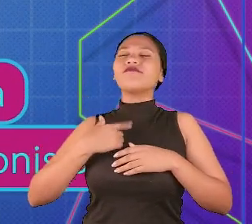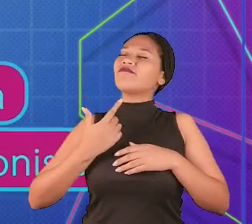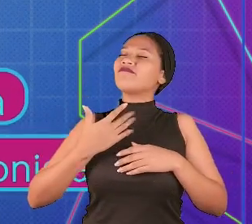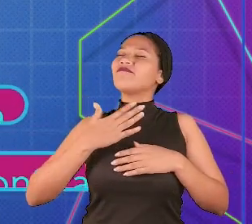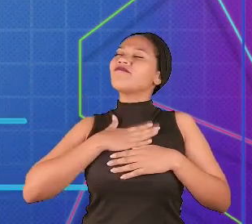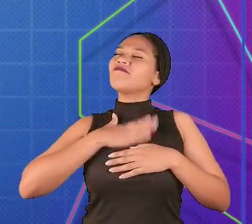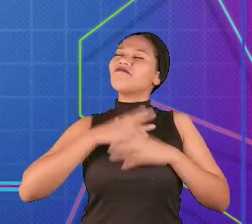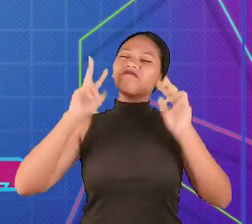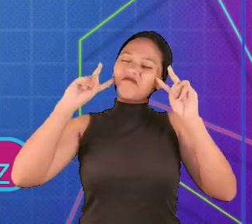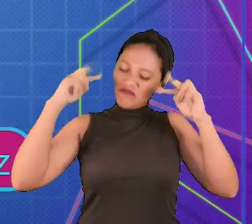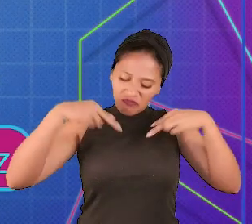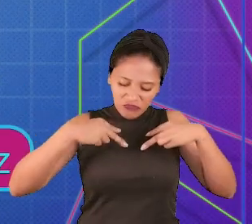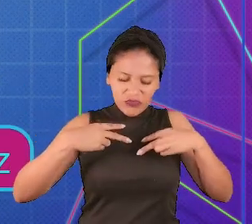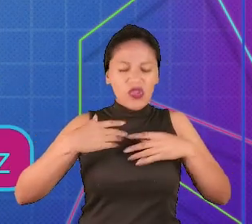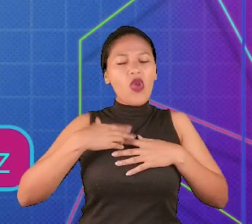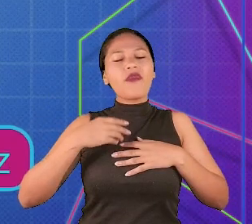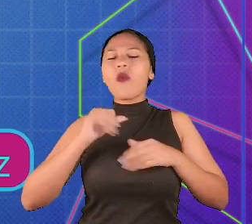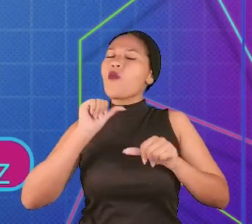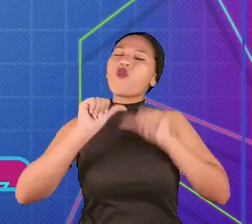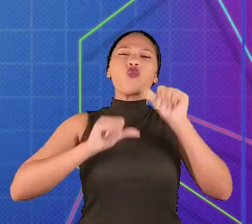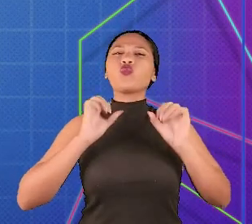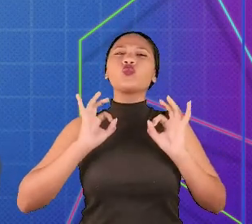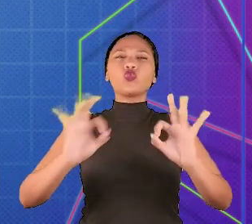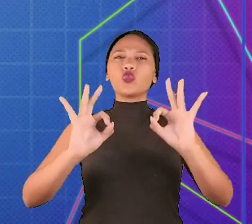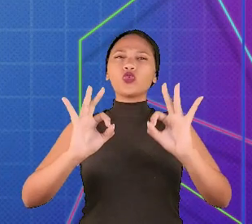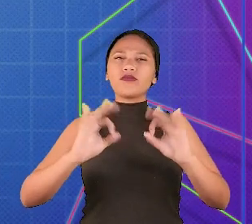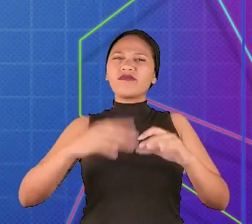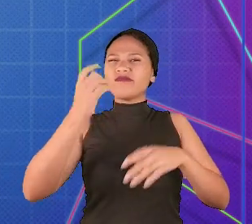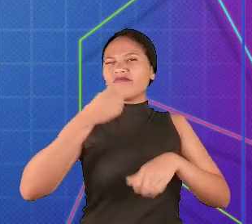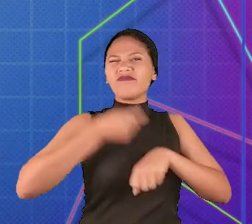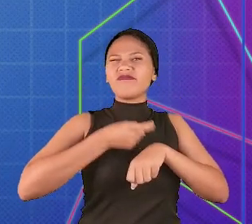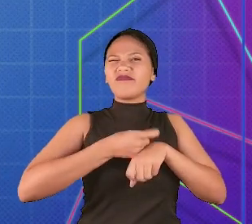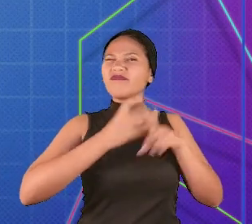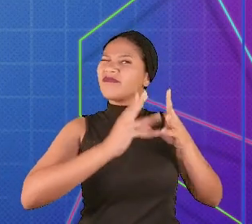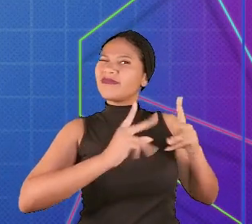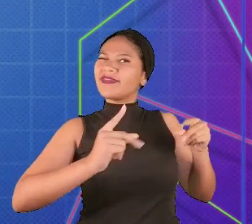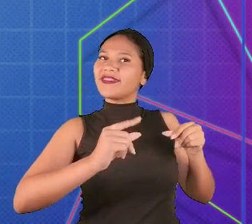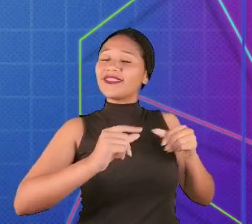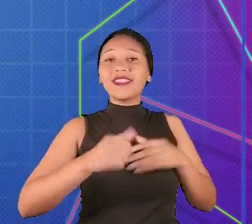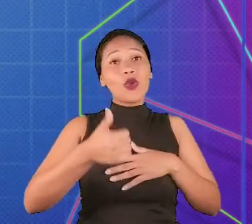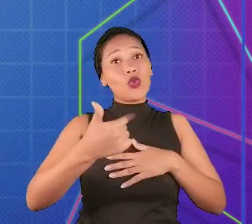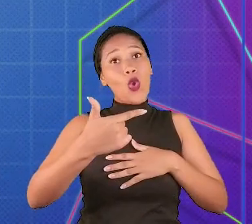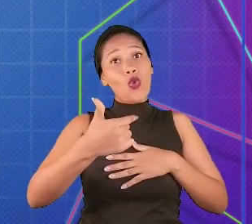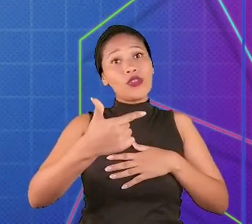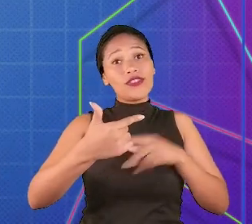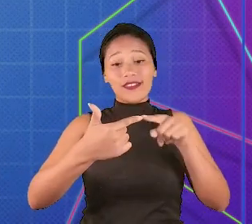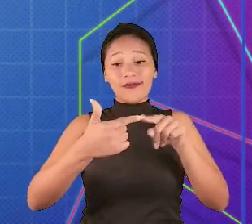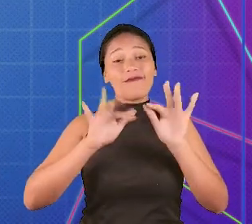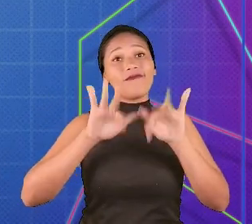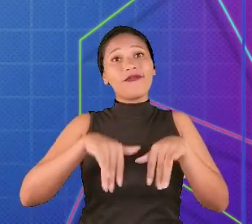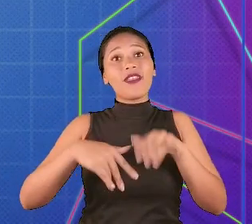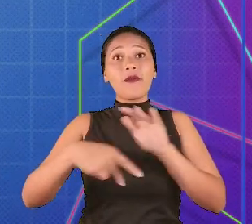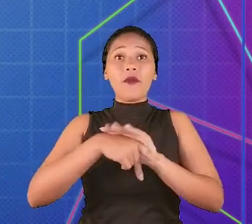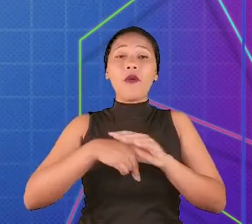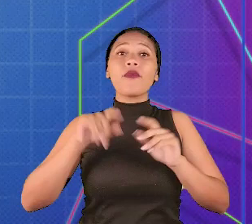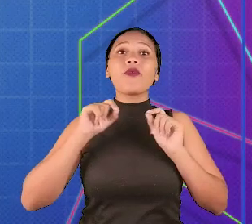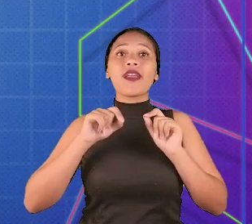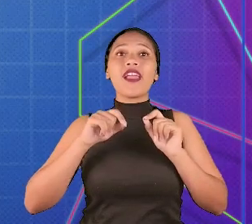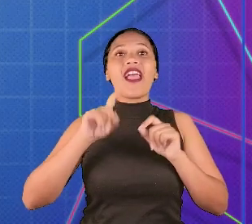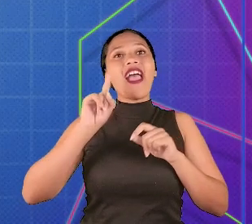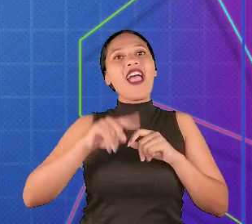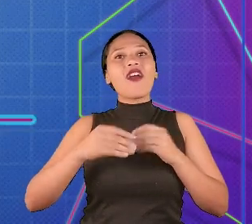antagonista. Ele decide se transformar de vez, deixar de ser cabeça dura. E o passo 12, retorno com o